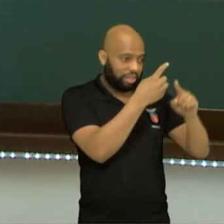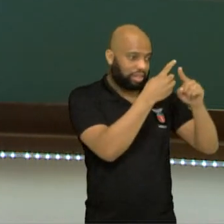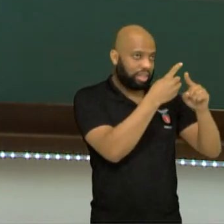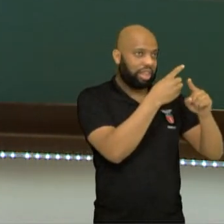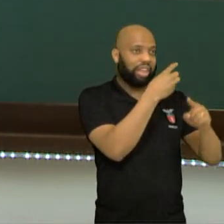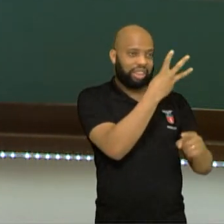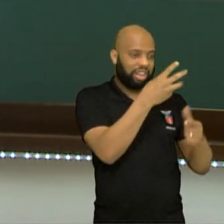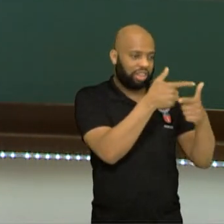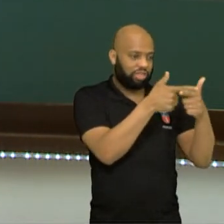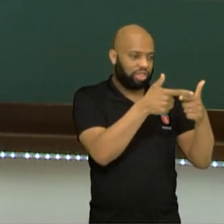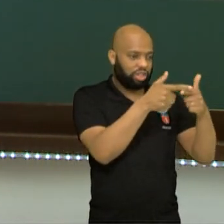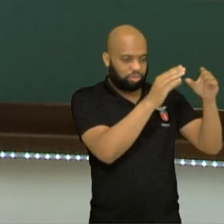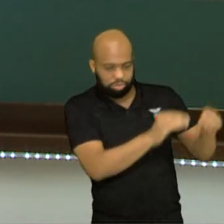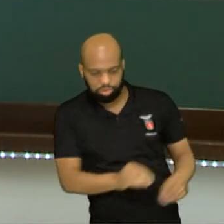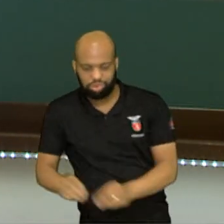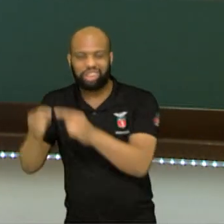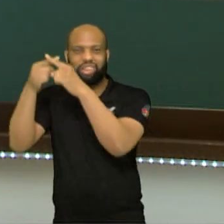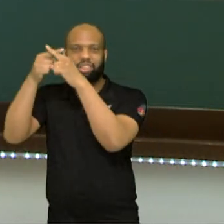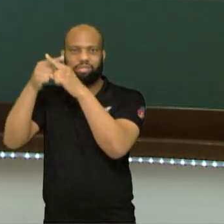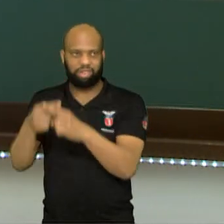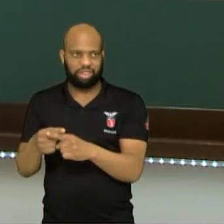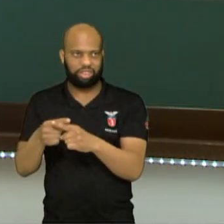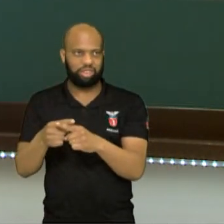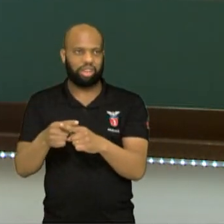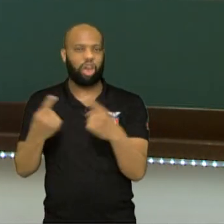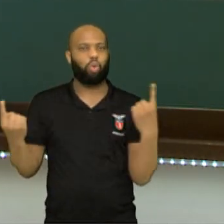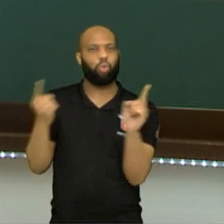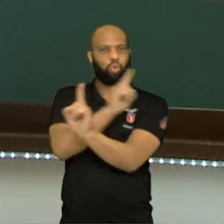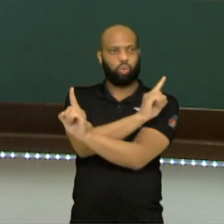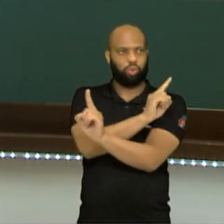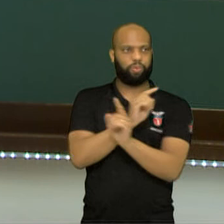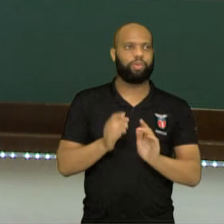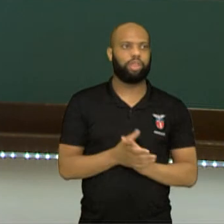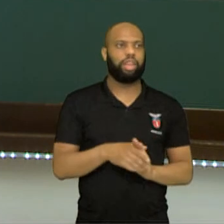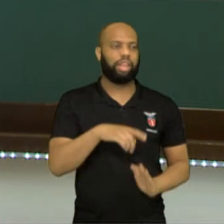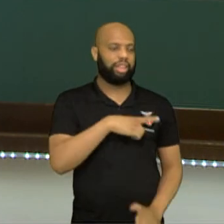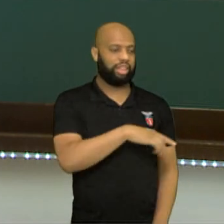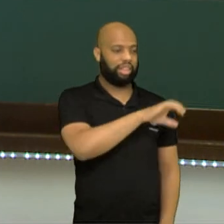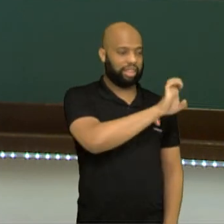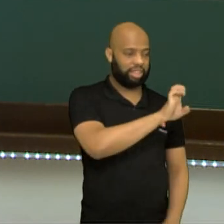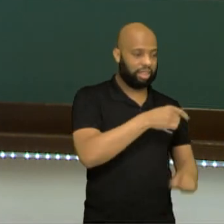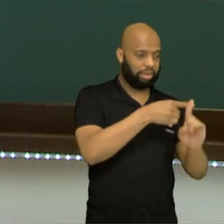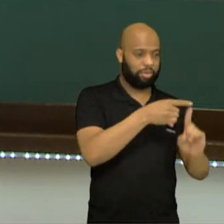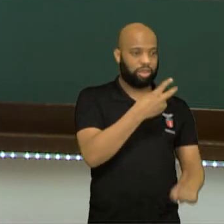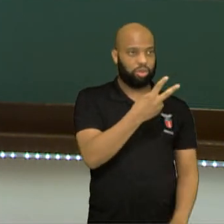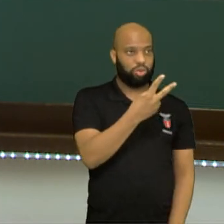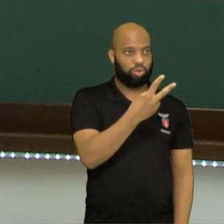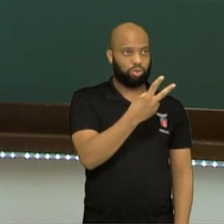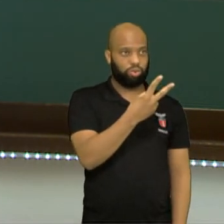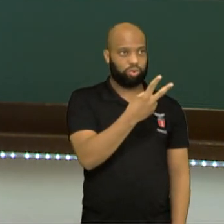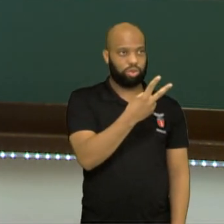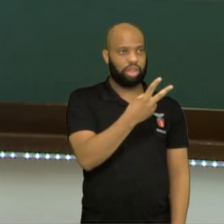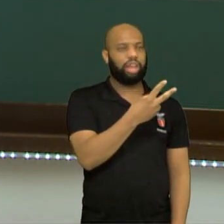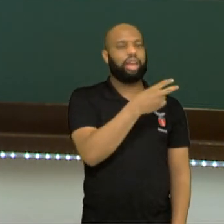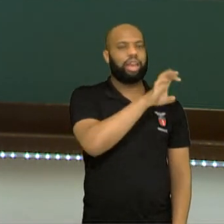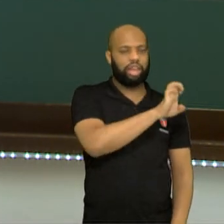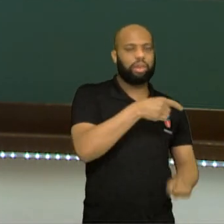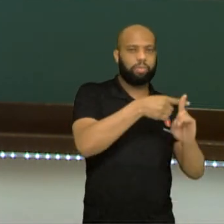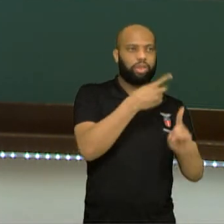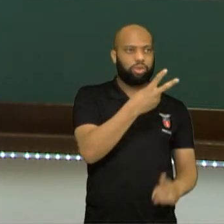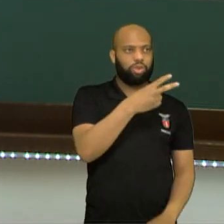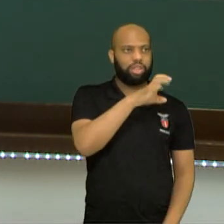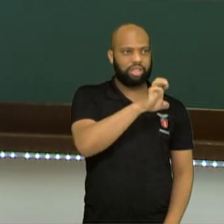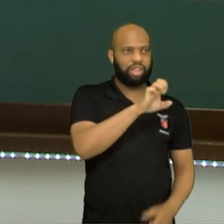estava dividindo, voltou para lá multiplicando. É a operação inversa. E mais 2E, E mais